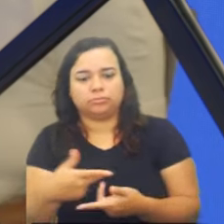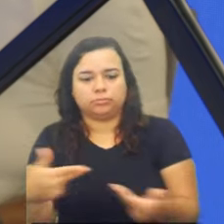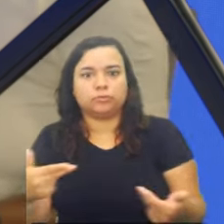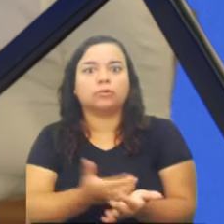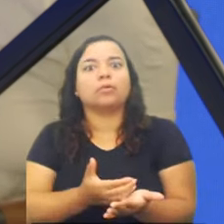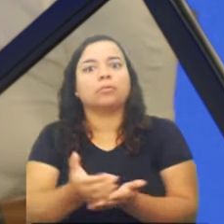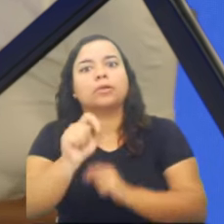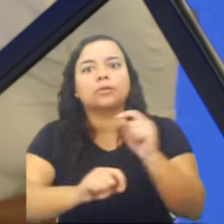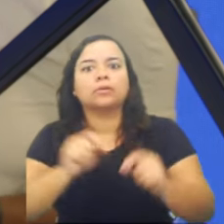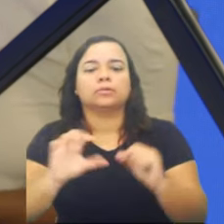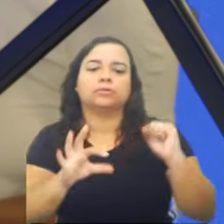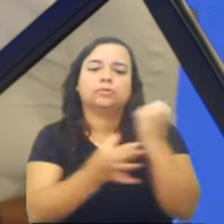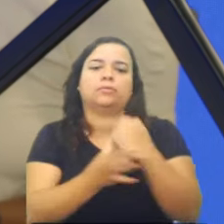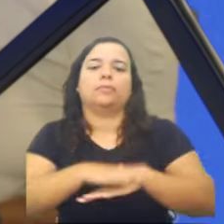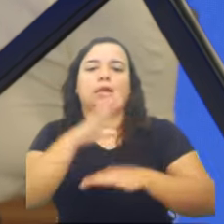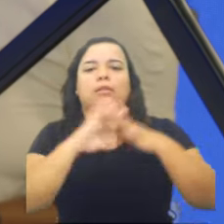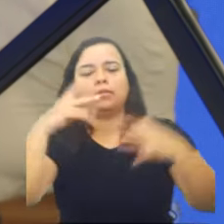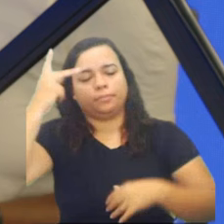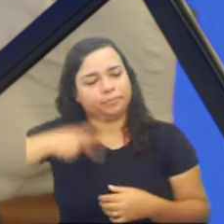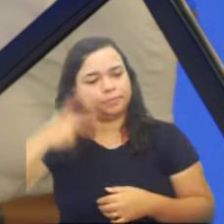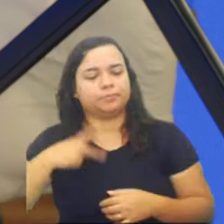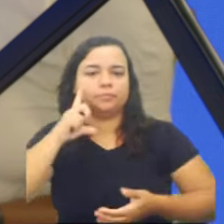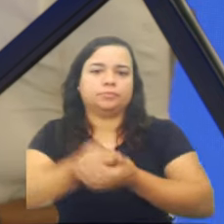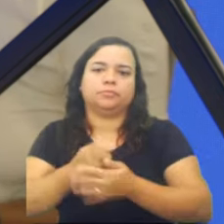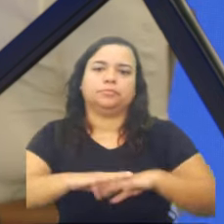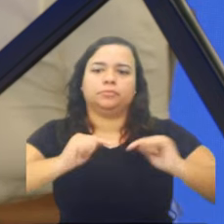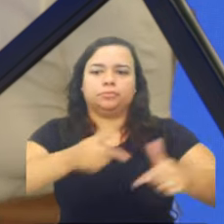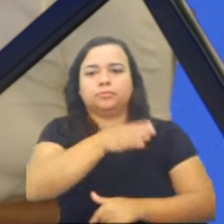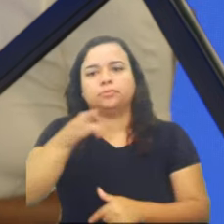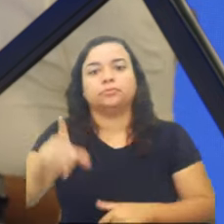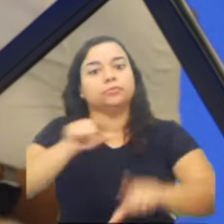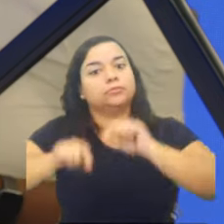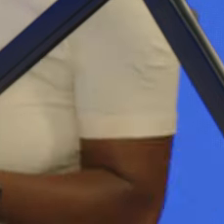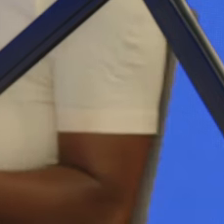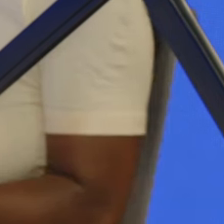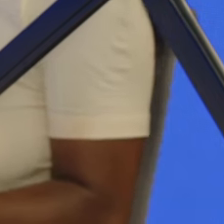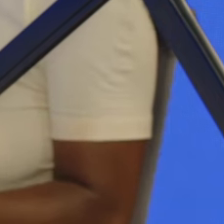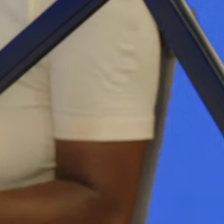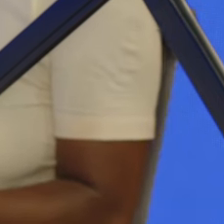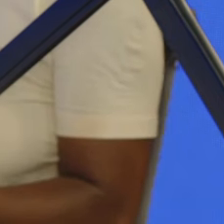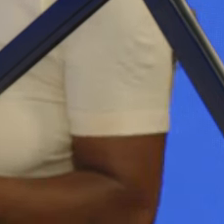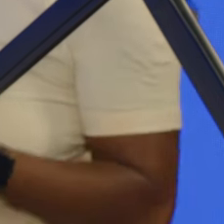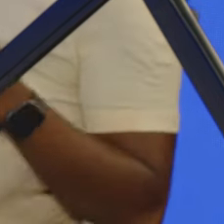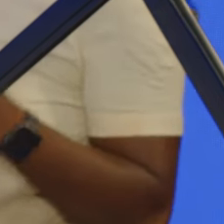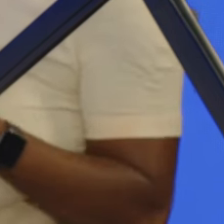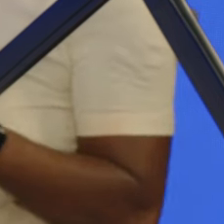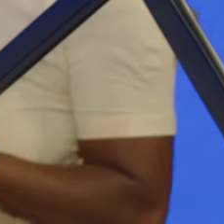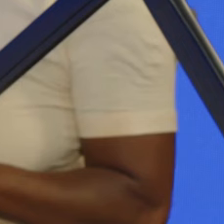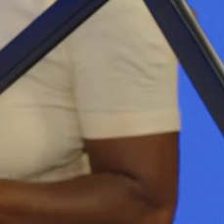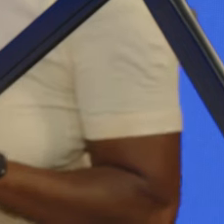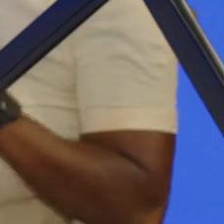segurança e liberdade de ser quem elas queiram ser e atuarem onde elas queiram ser e façam escolhas que o